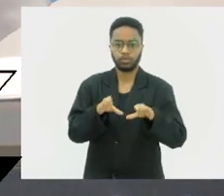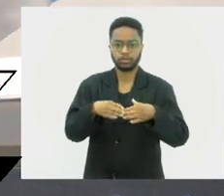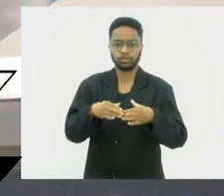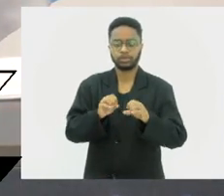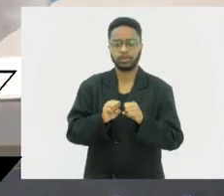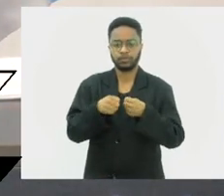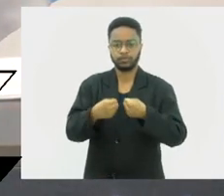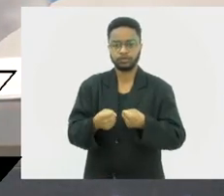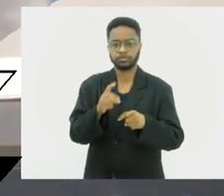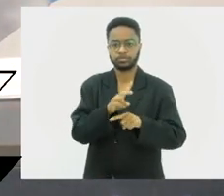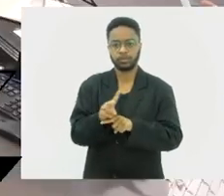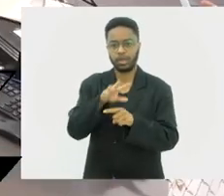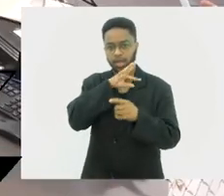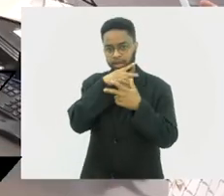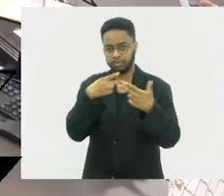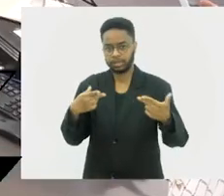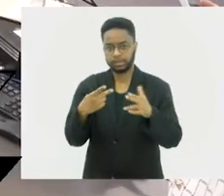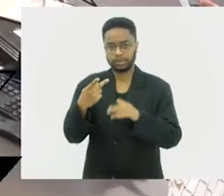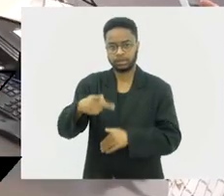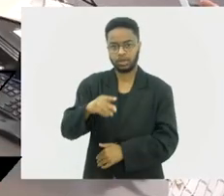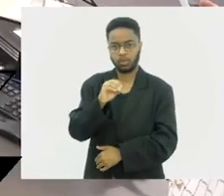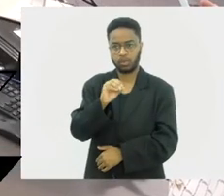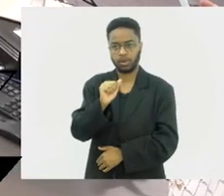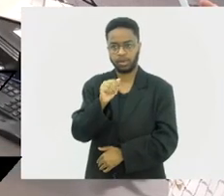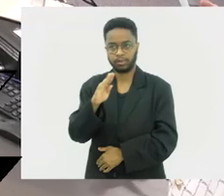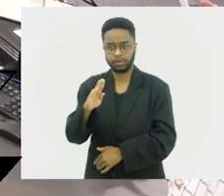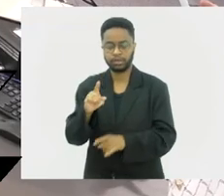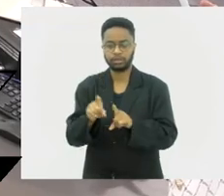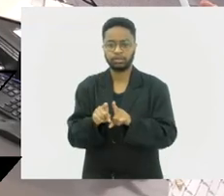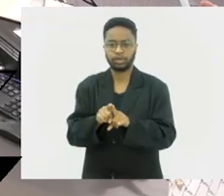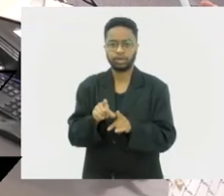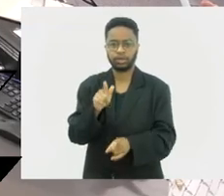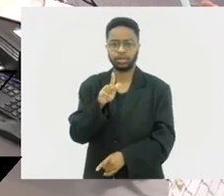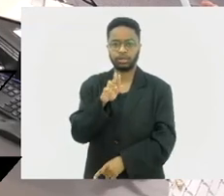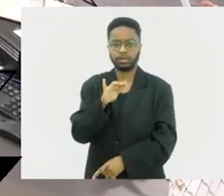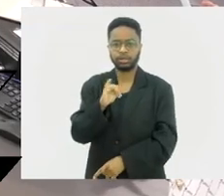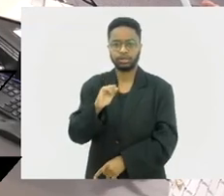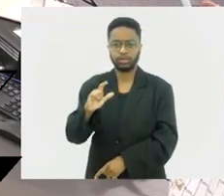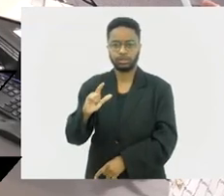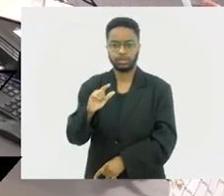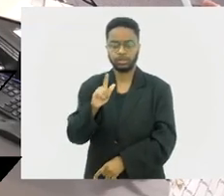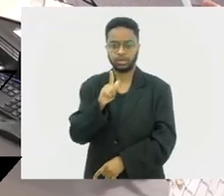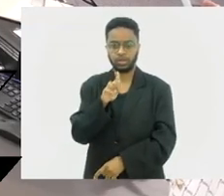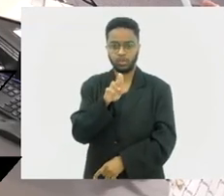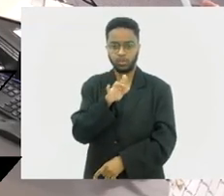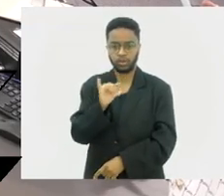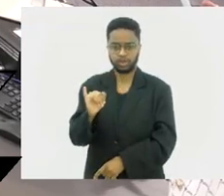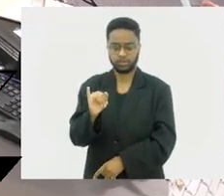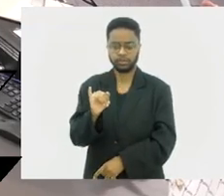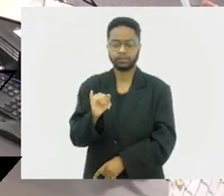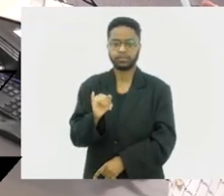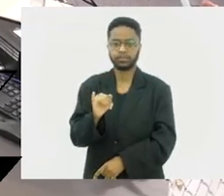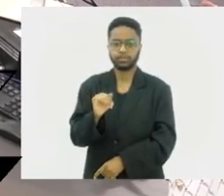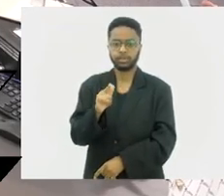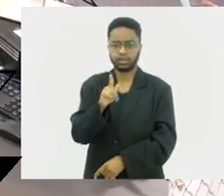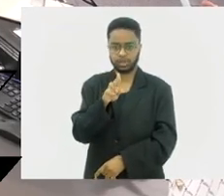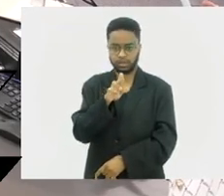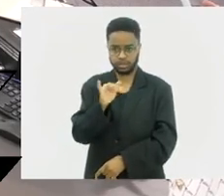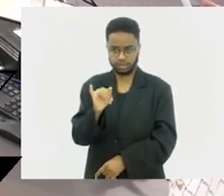OAB. Gil Catrambi, advogado, doutor Gui Catrambi. Gui, é